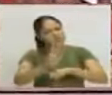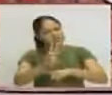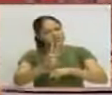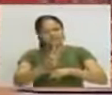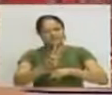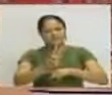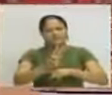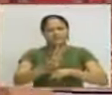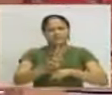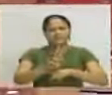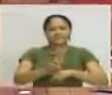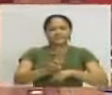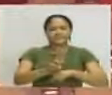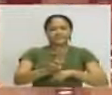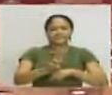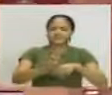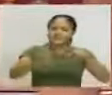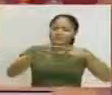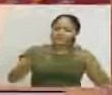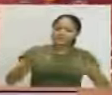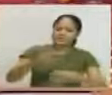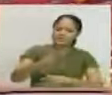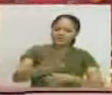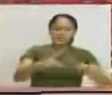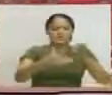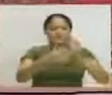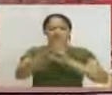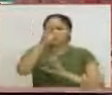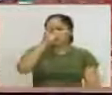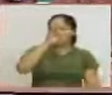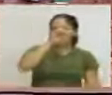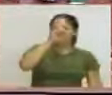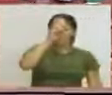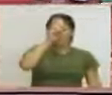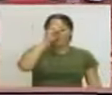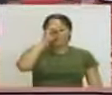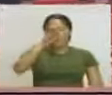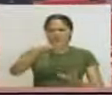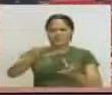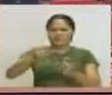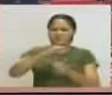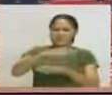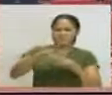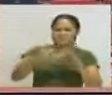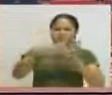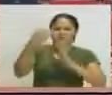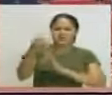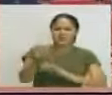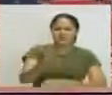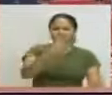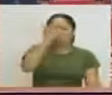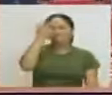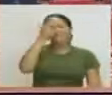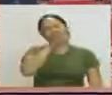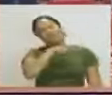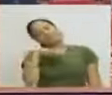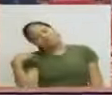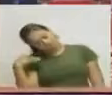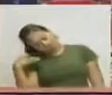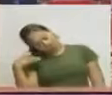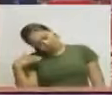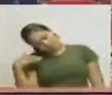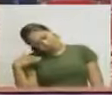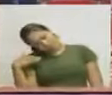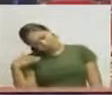Vá ver nos hospitais pelo país afora quantas pessoas estão morrendo por falta de atendimento público. E falta